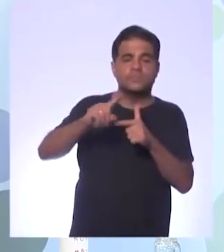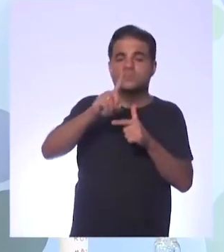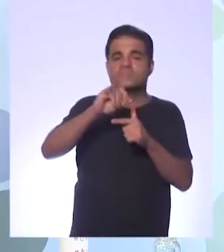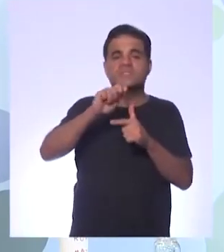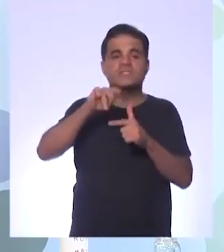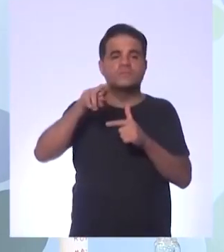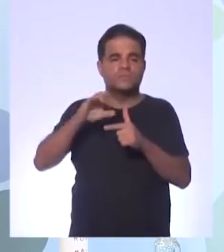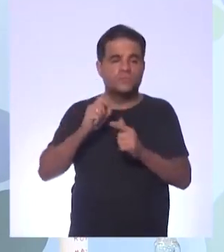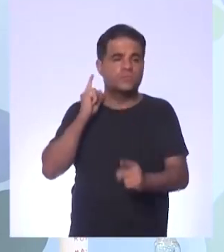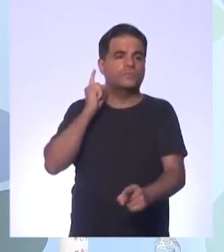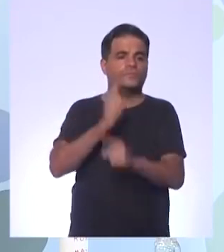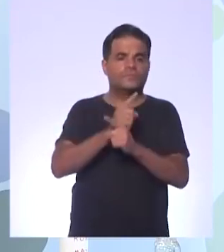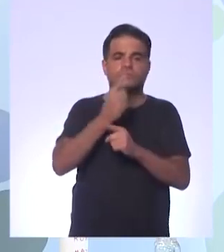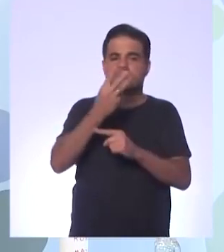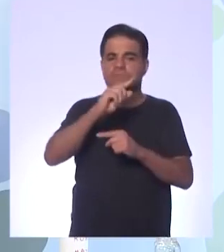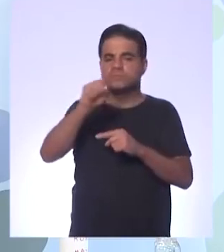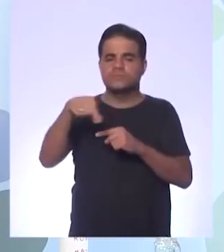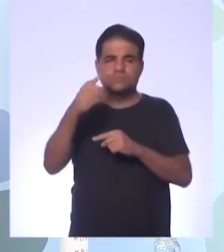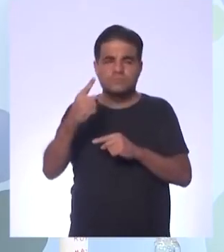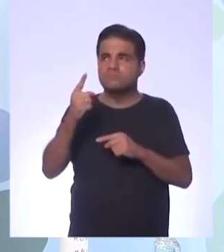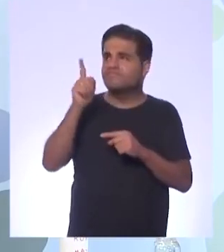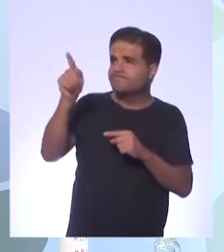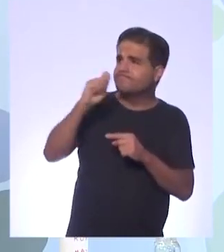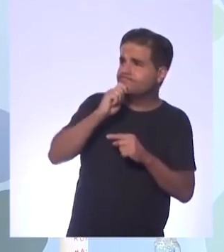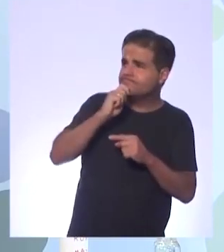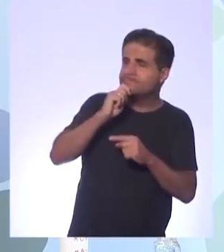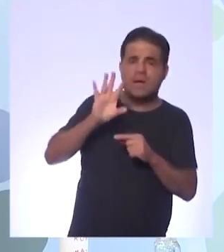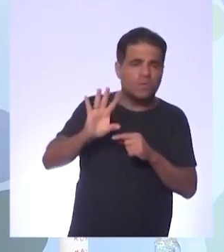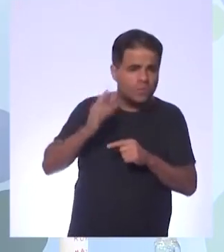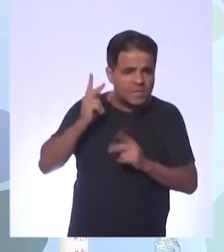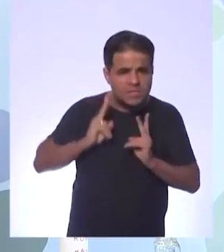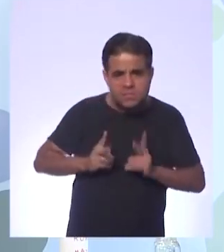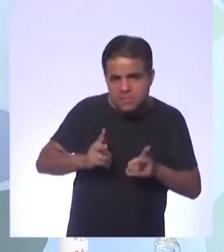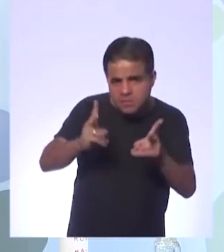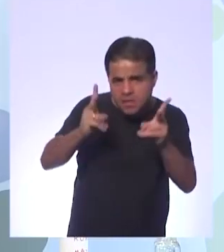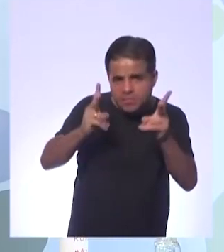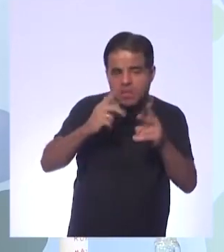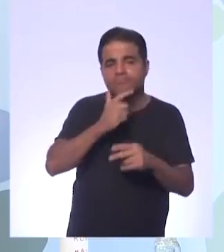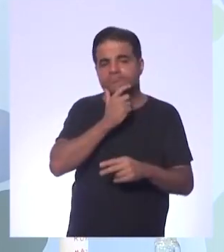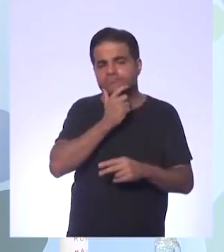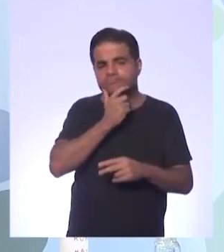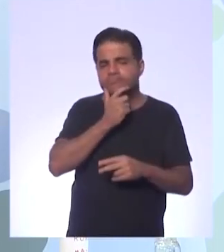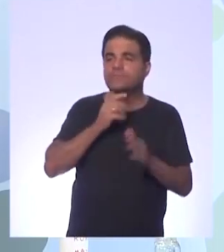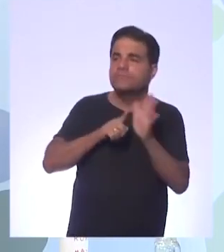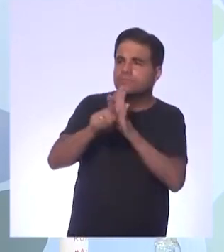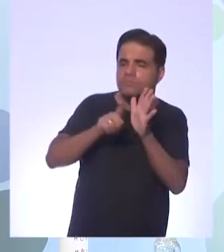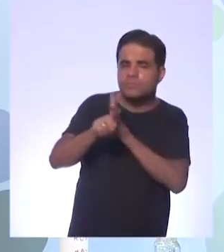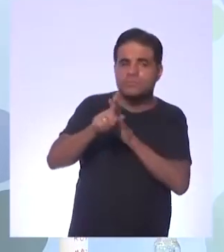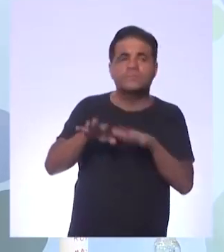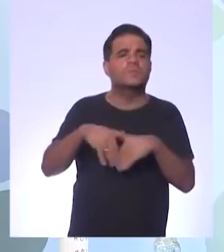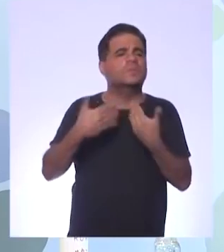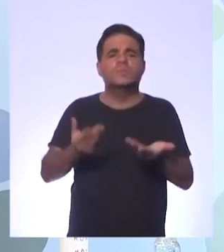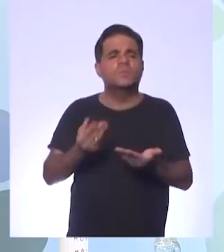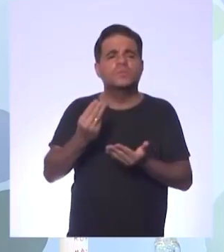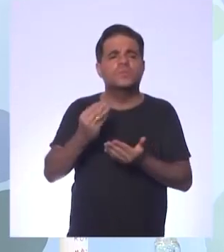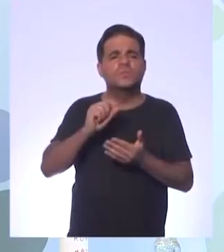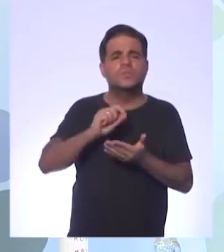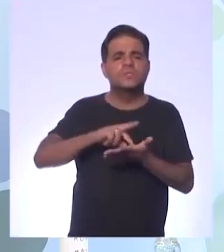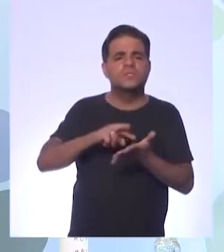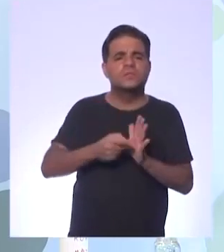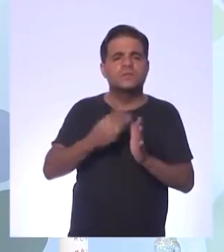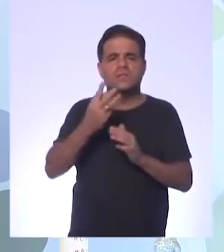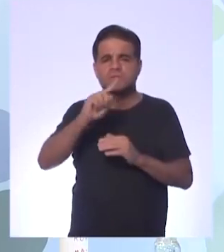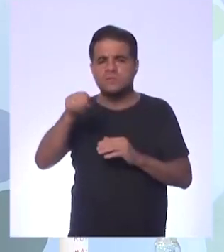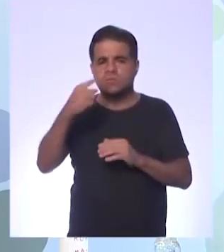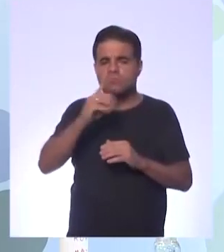e encontrei 3,1. Será que isso acontece toda vez? Esse é meu questionamento de hoje. E o que é esse 3,1? Será que você